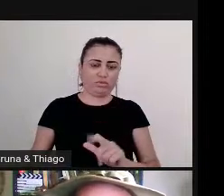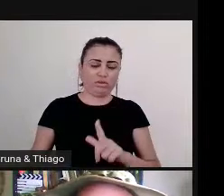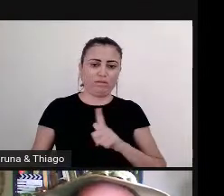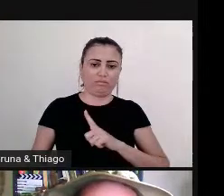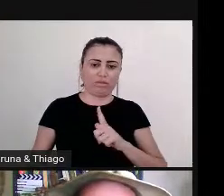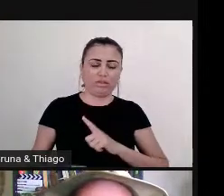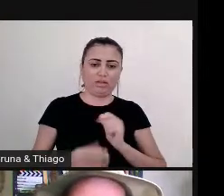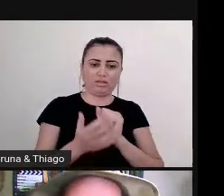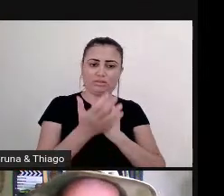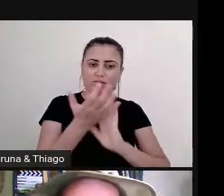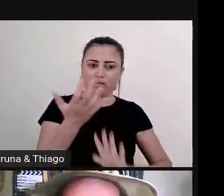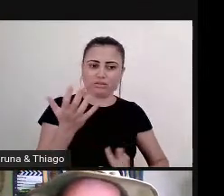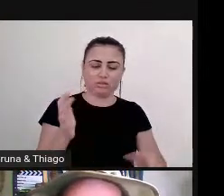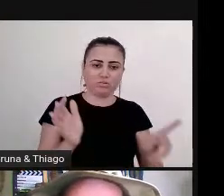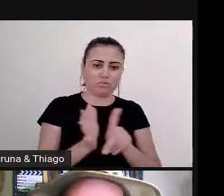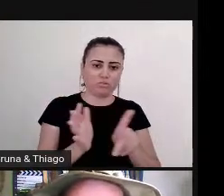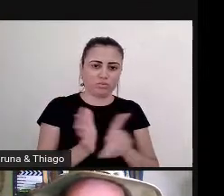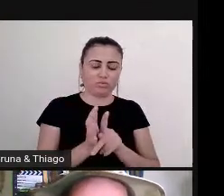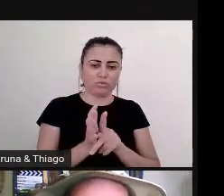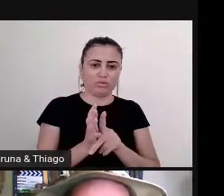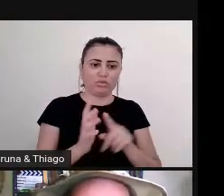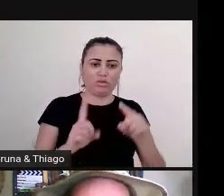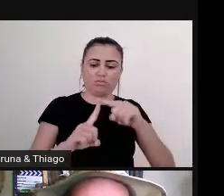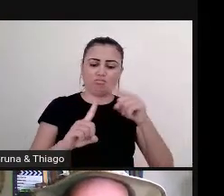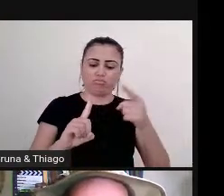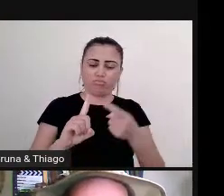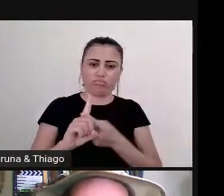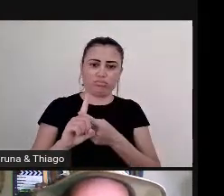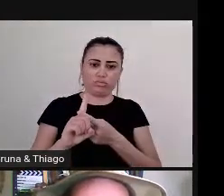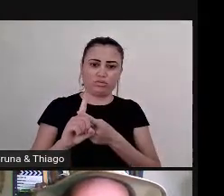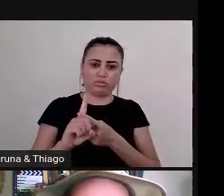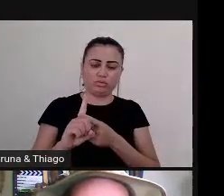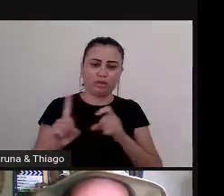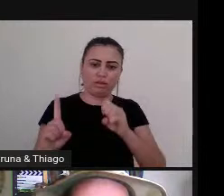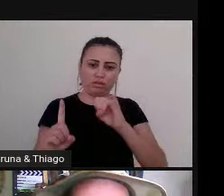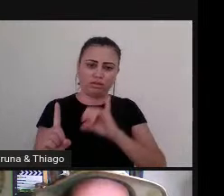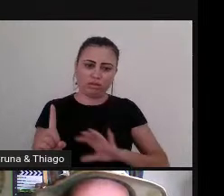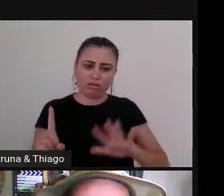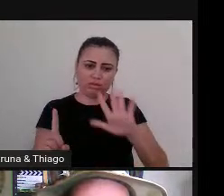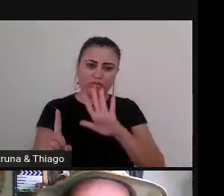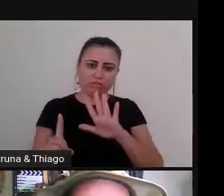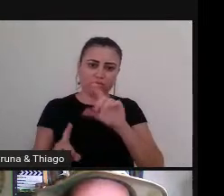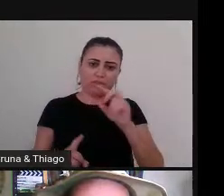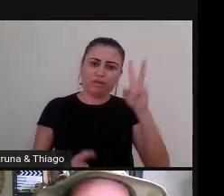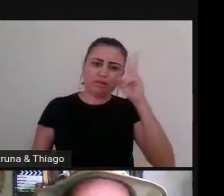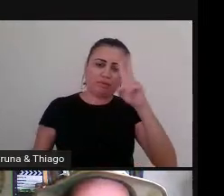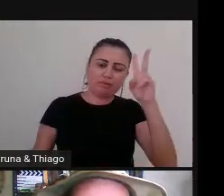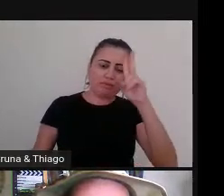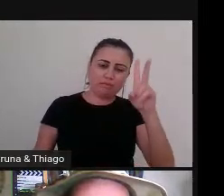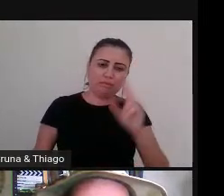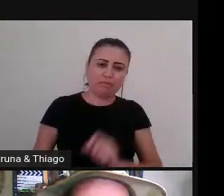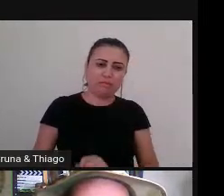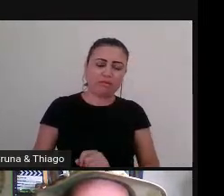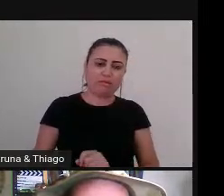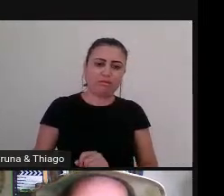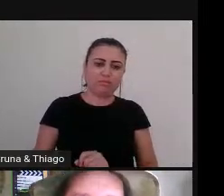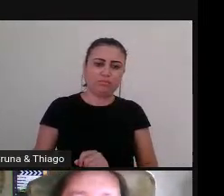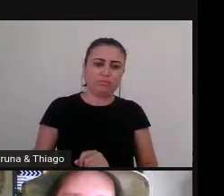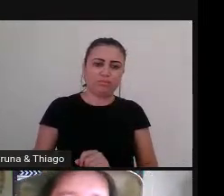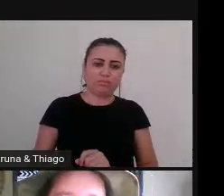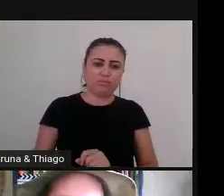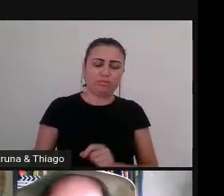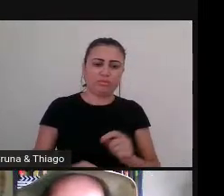E aí você tem no ventre dela essa mancha que lembra muito aquela ampulheta do tempo, que é mais ou menos